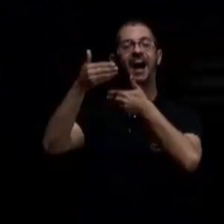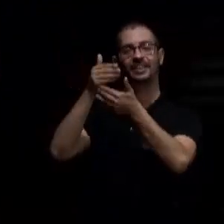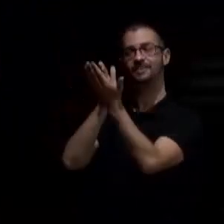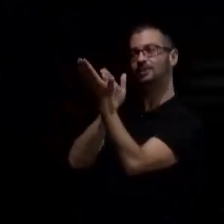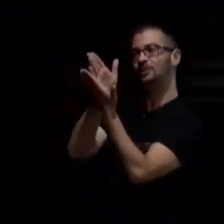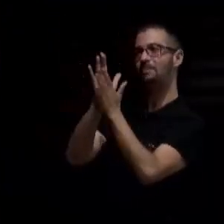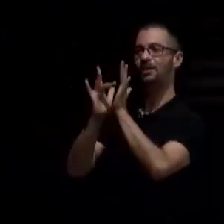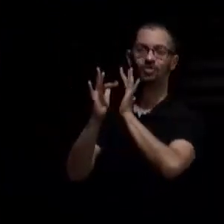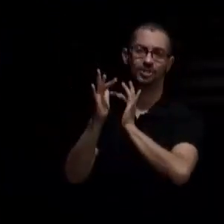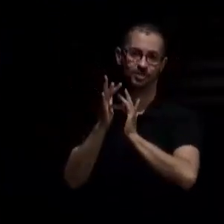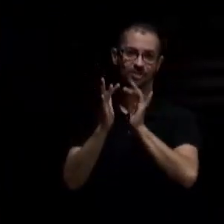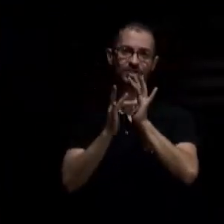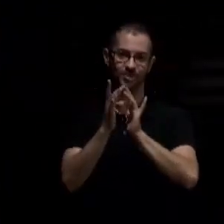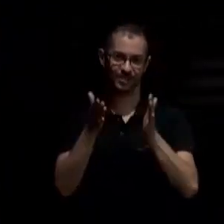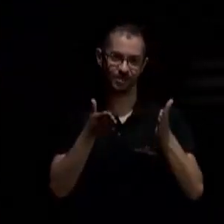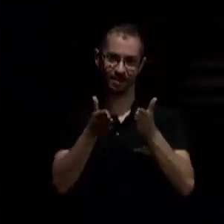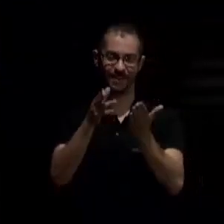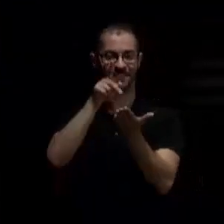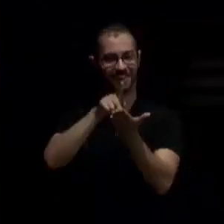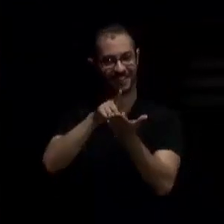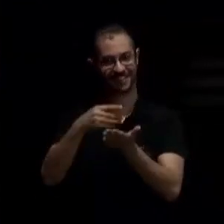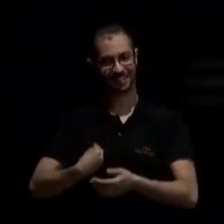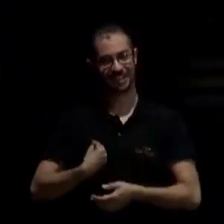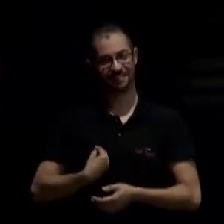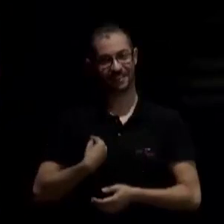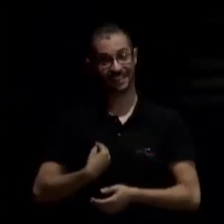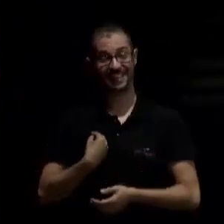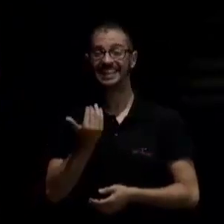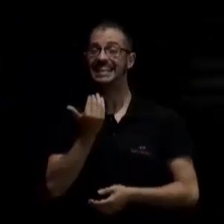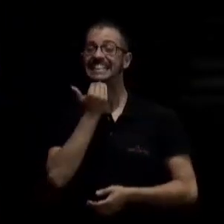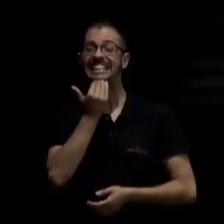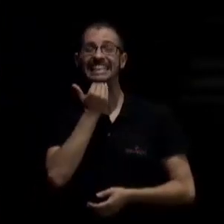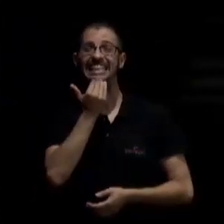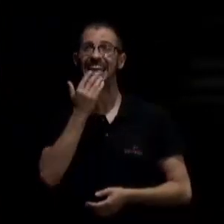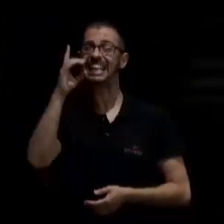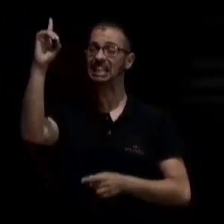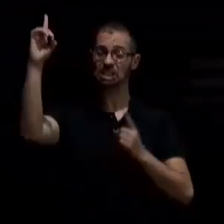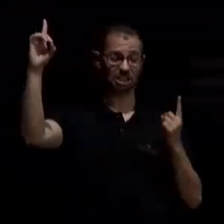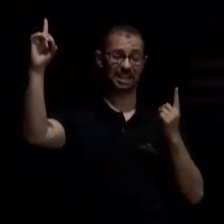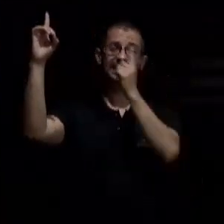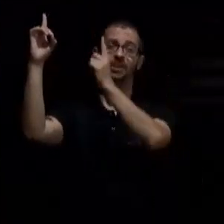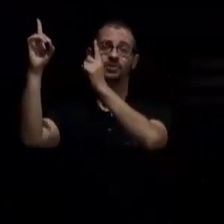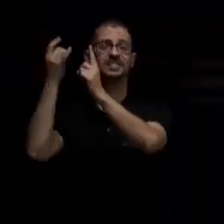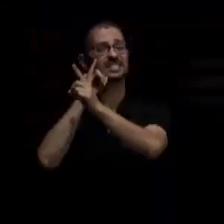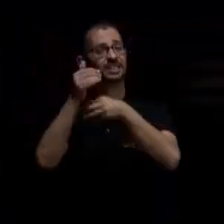sou a verdade e eu sou a vida. E ninguém vem ao Pai senão por mim.